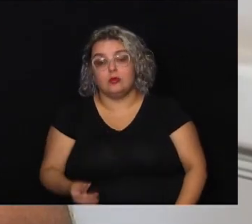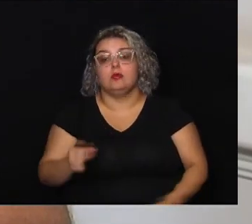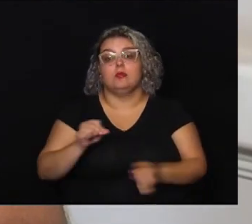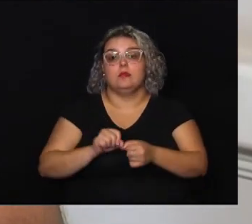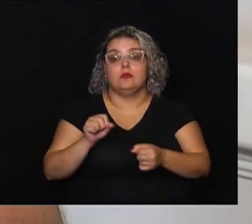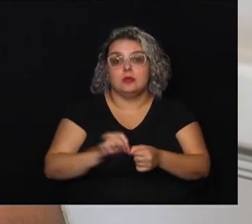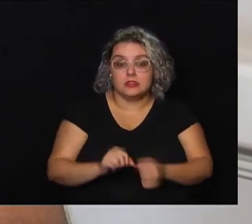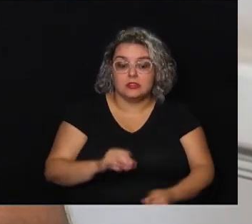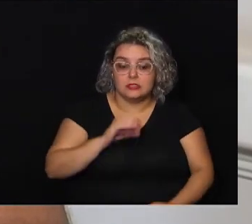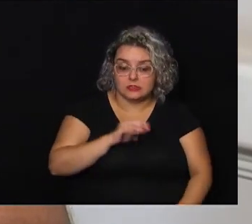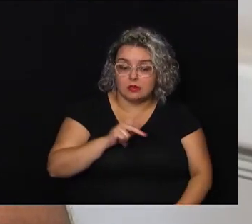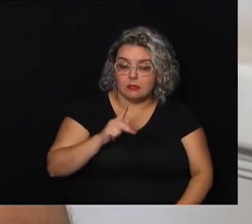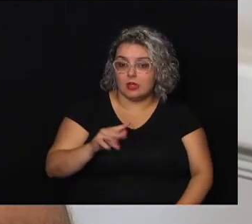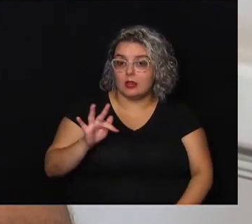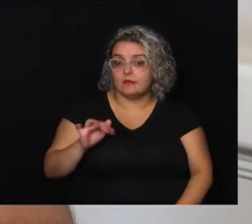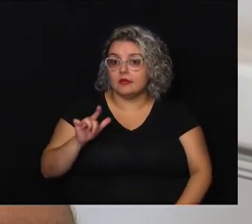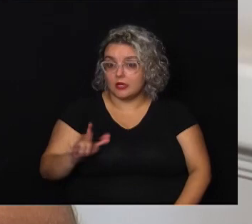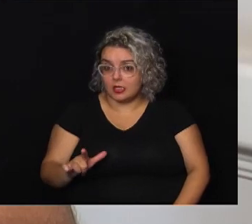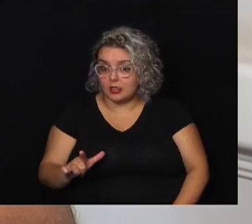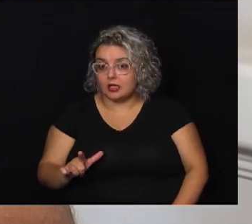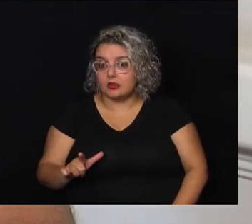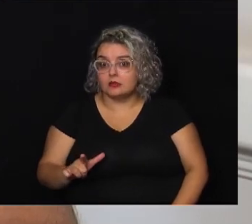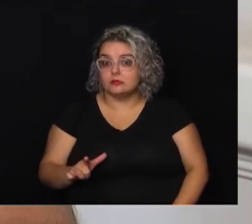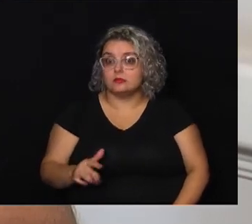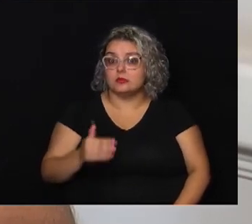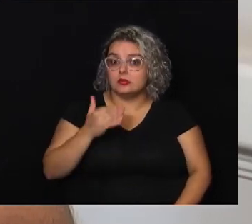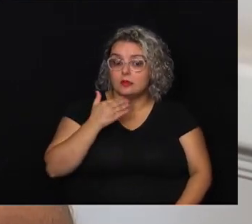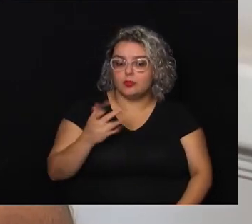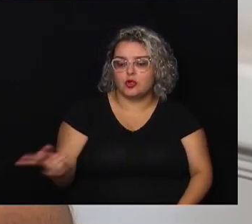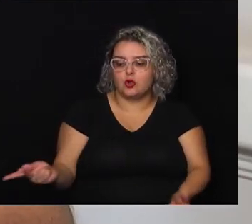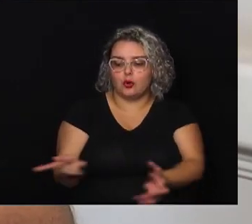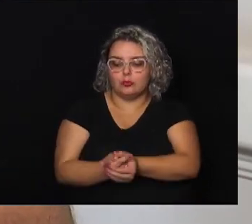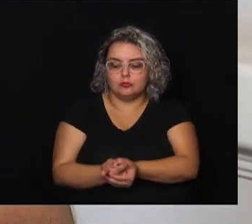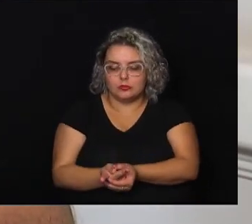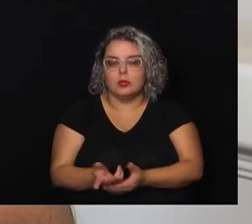CPFL para tratar desse assunto e pedir um pouco mais